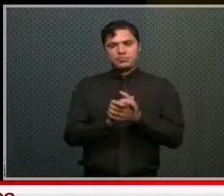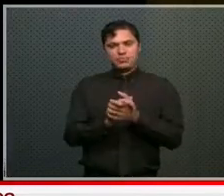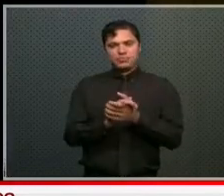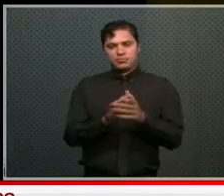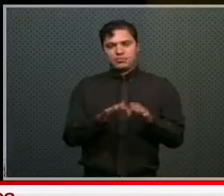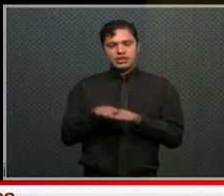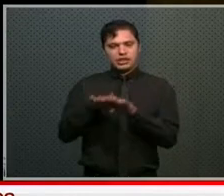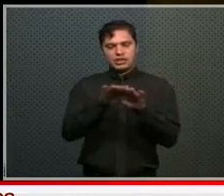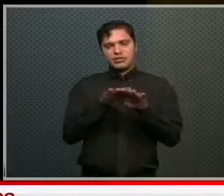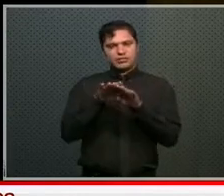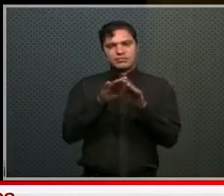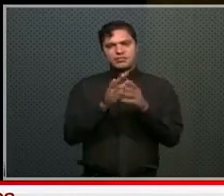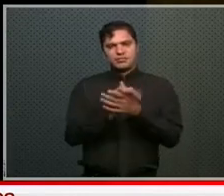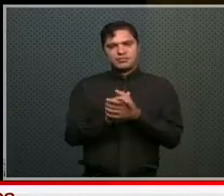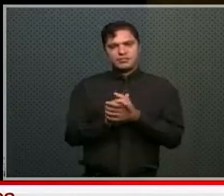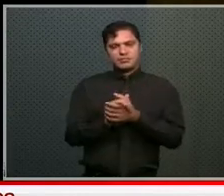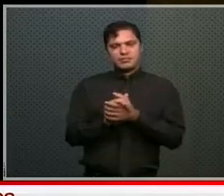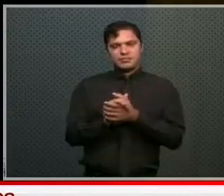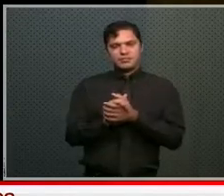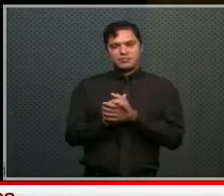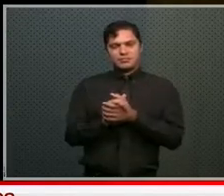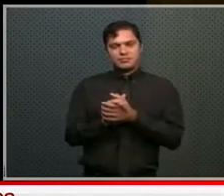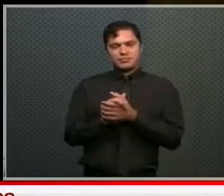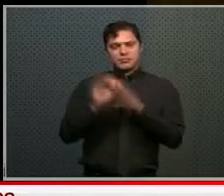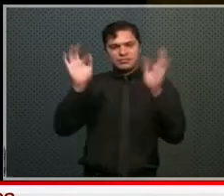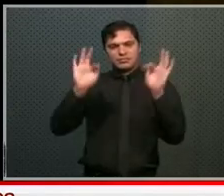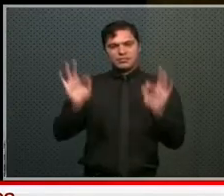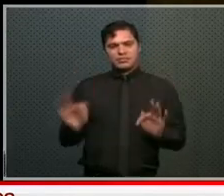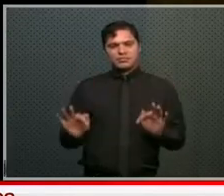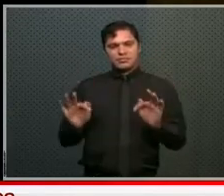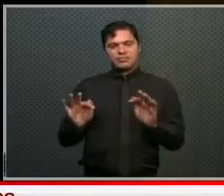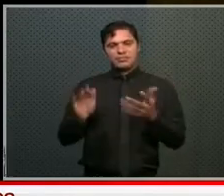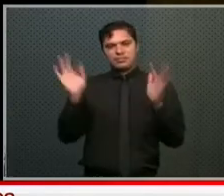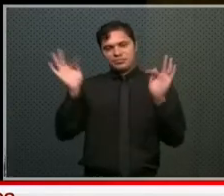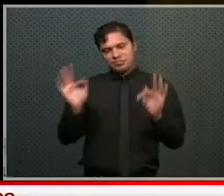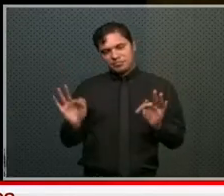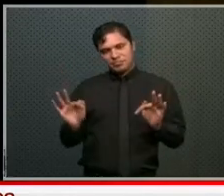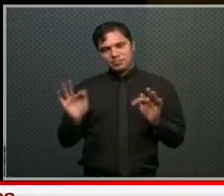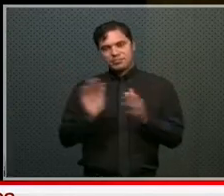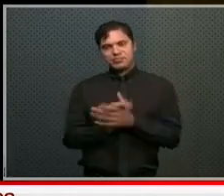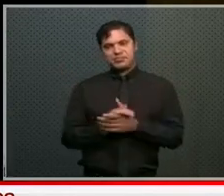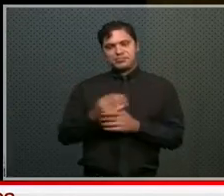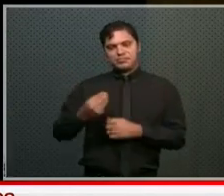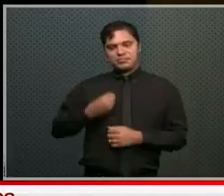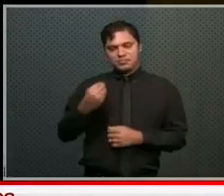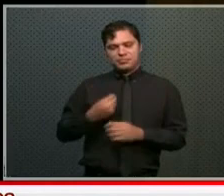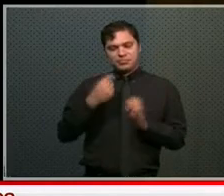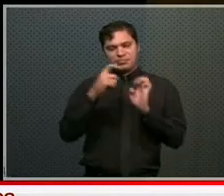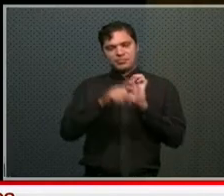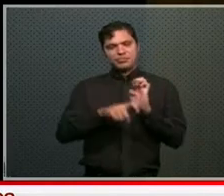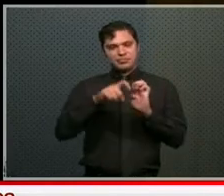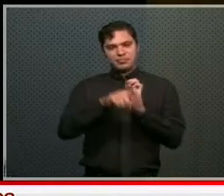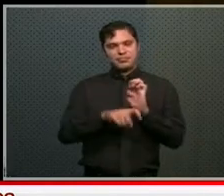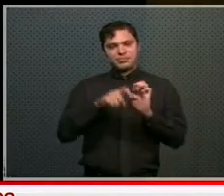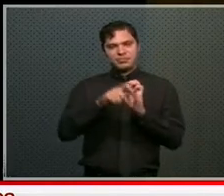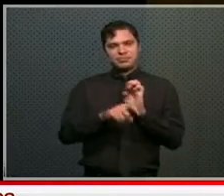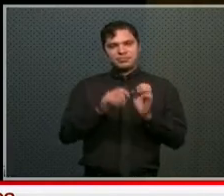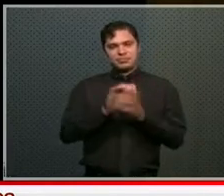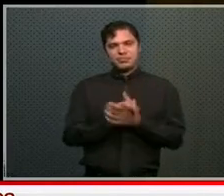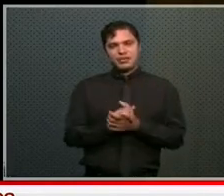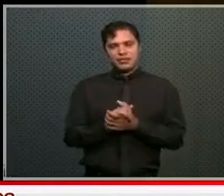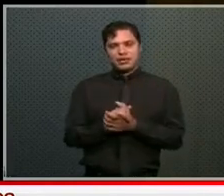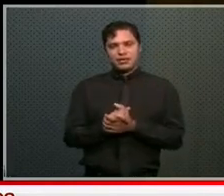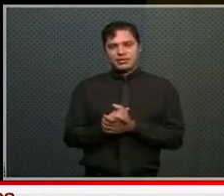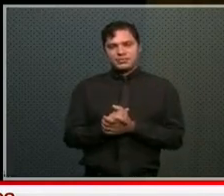igualitário e porque não dizer feliz muito feliz vida longa Embrapa sigamos muito